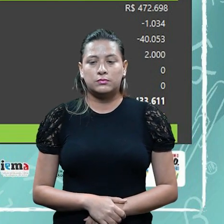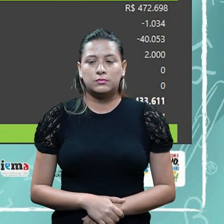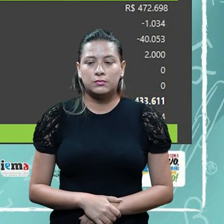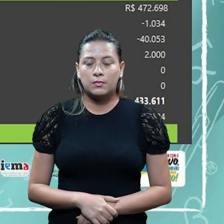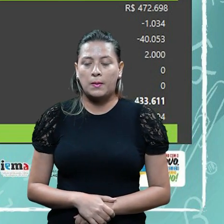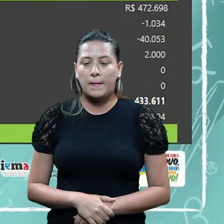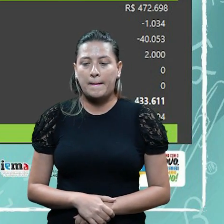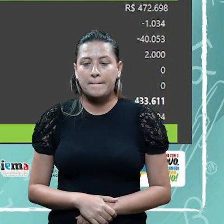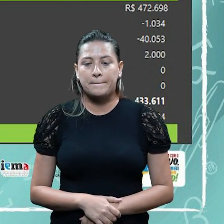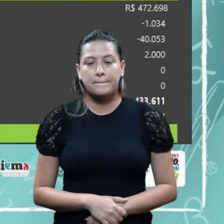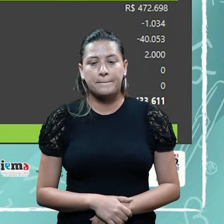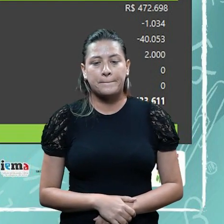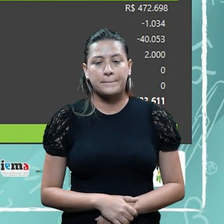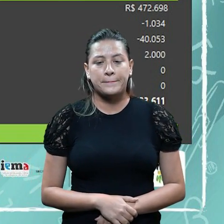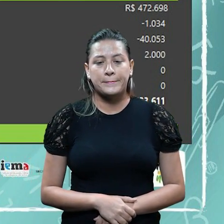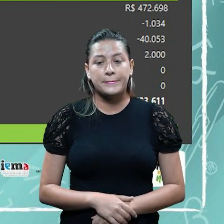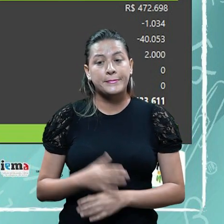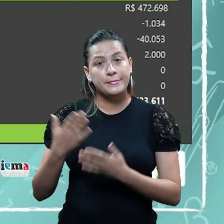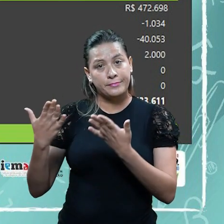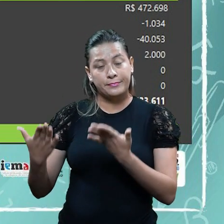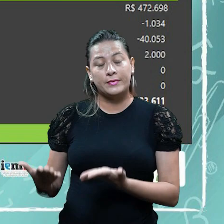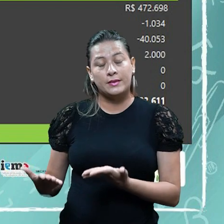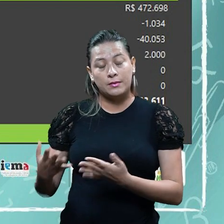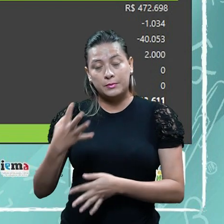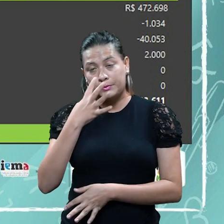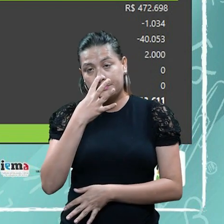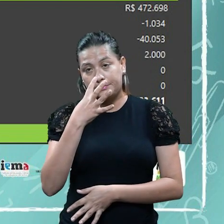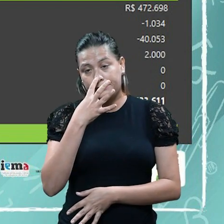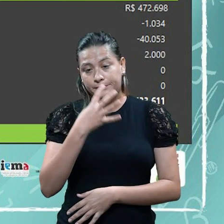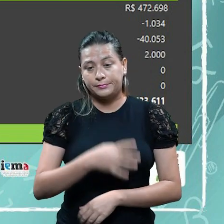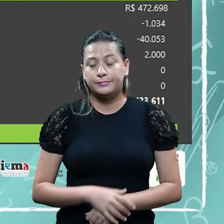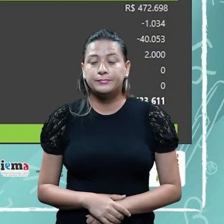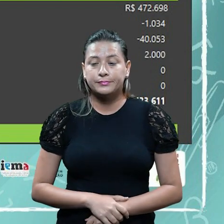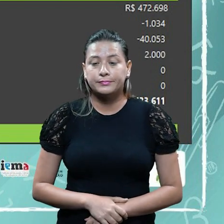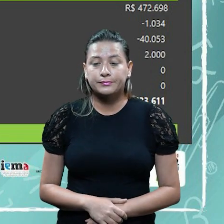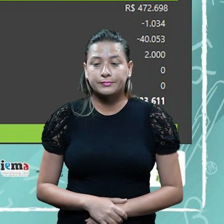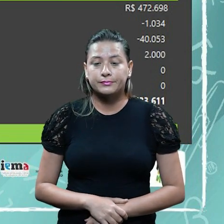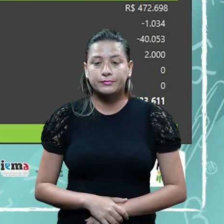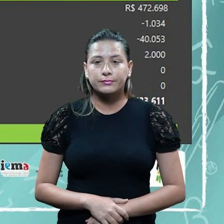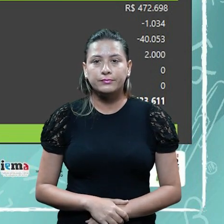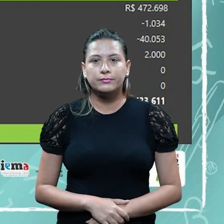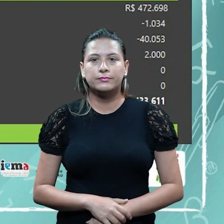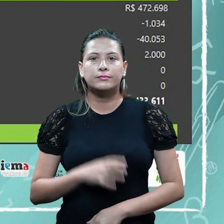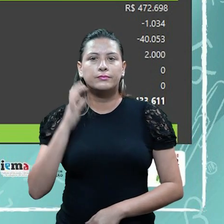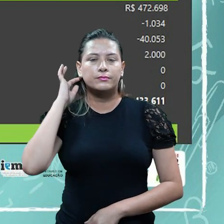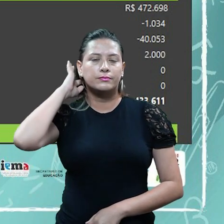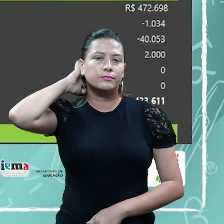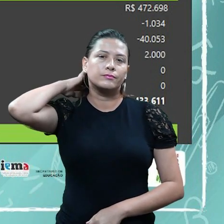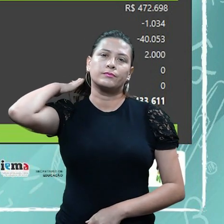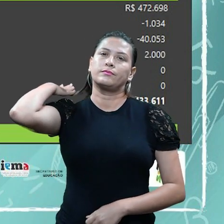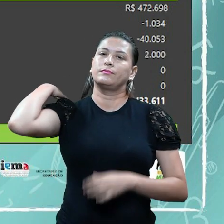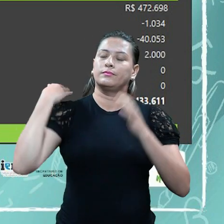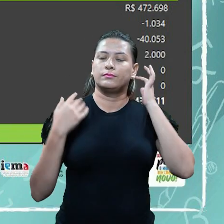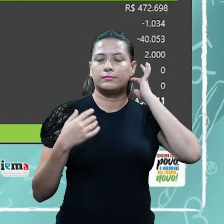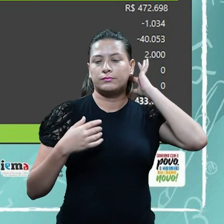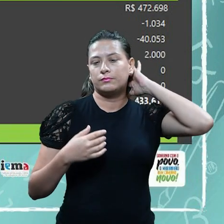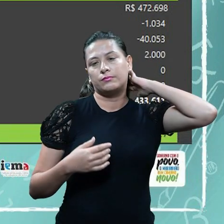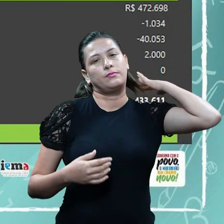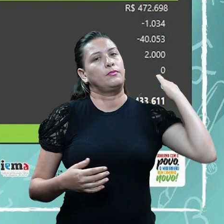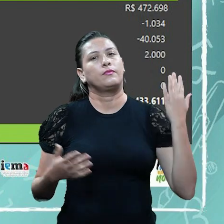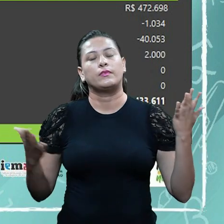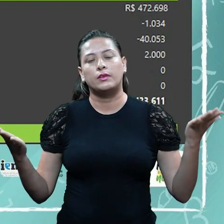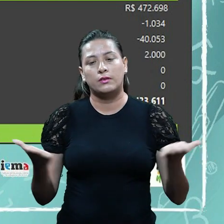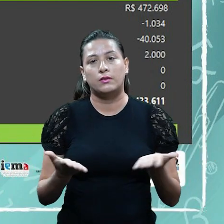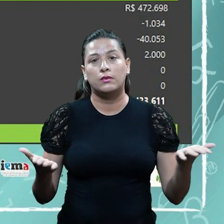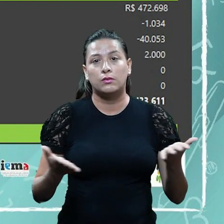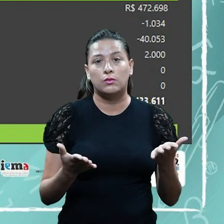quase 30 mil também. A gente já pode fazer uma pequena análise bem aqui. Agora, vamos prestar atenção para o seguinte, o total dos custos